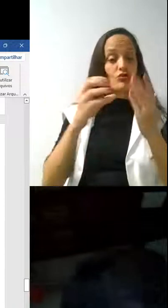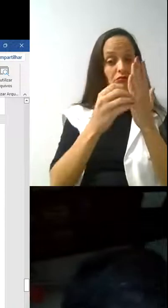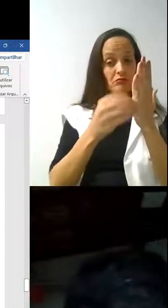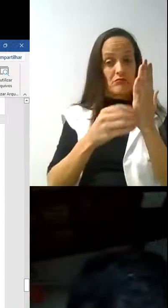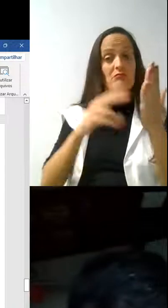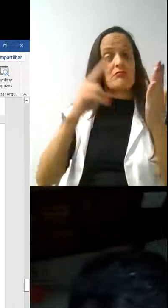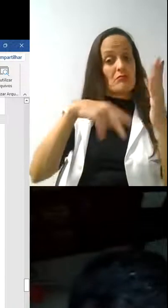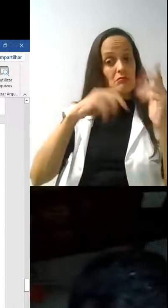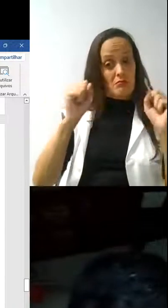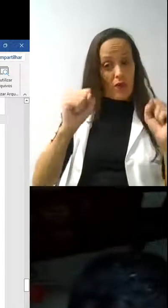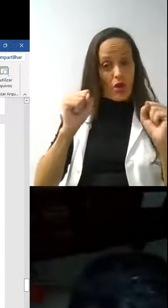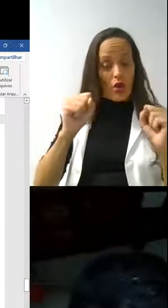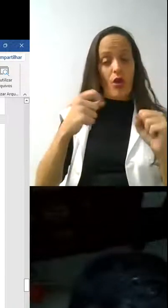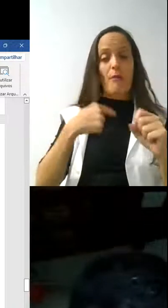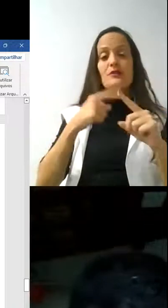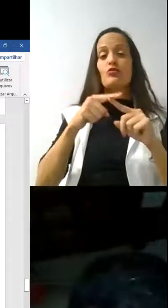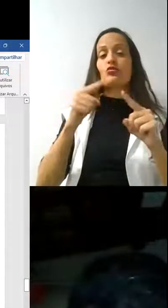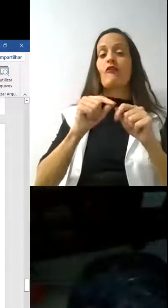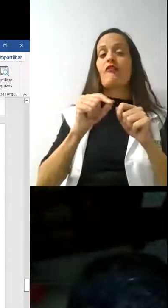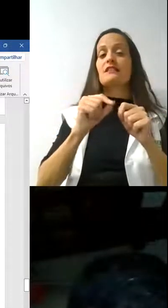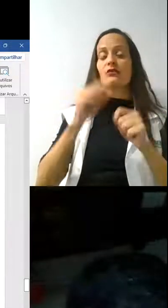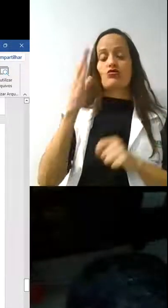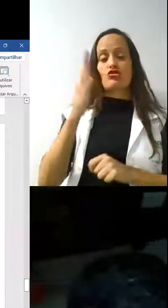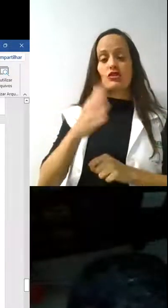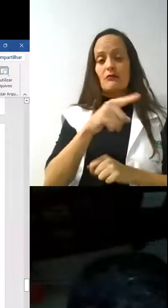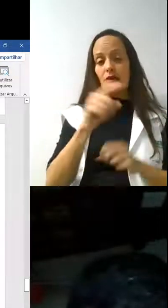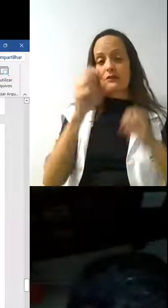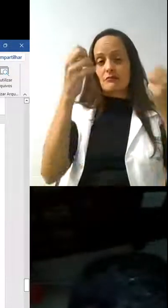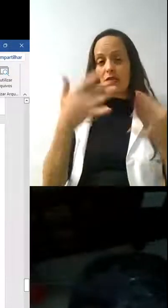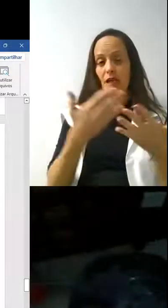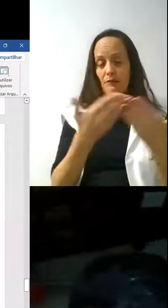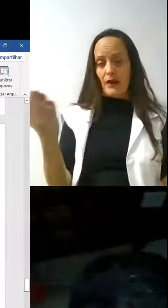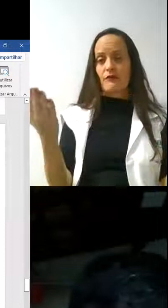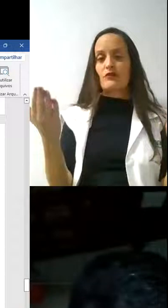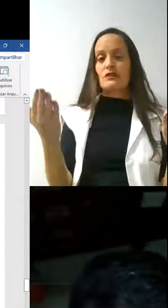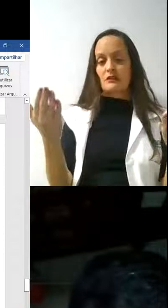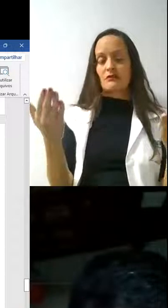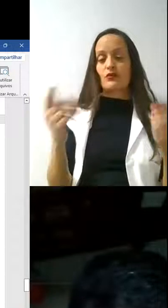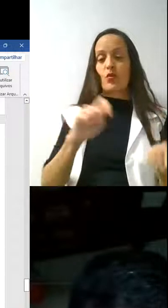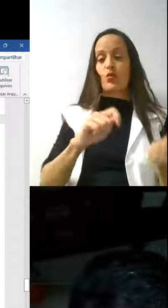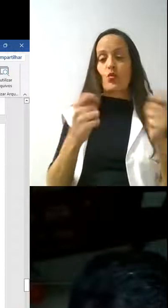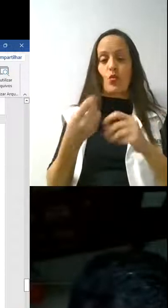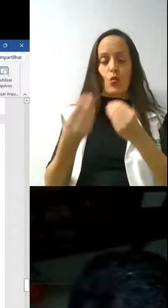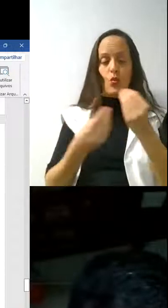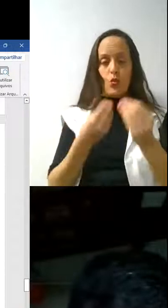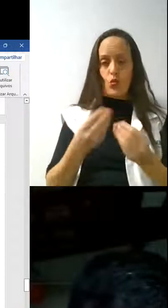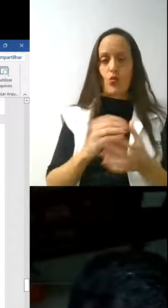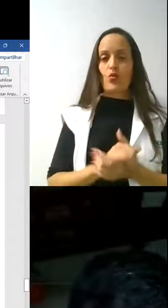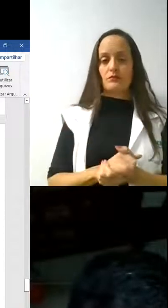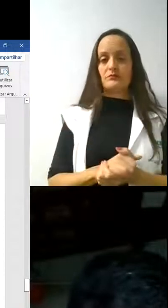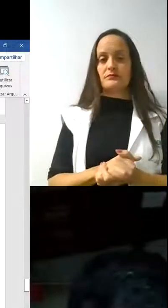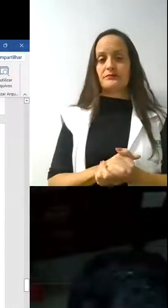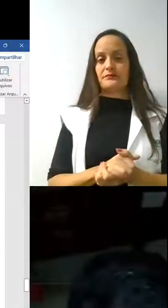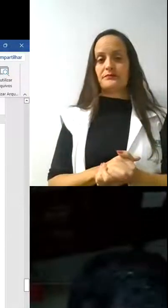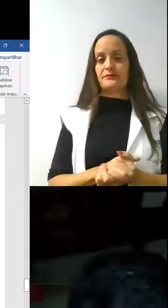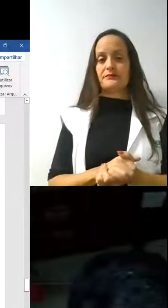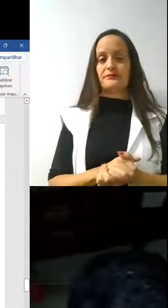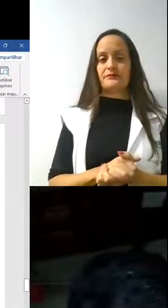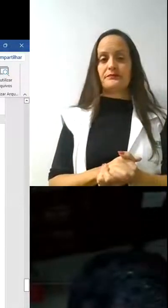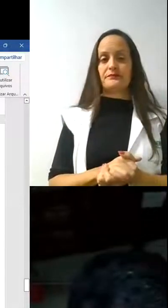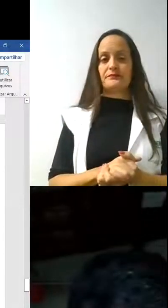direto aqui, só para poder explicar a questão da escala e a questão de conversão de unidades. Beleza? E se eu